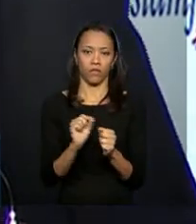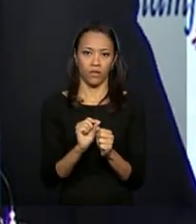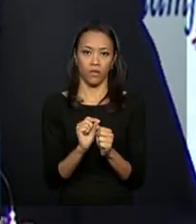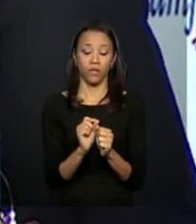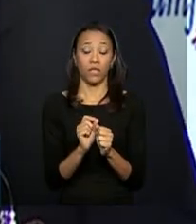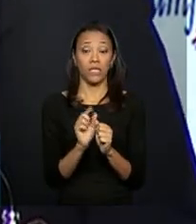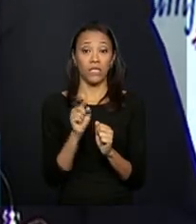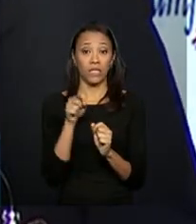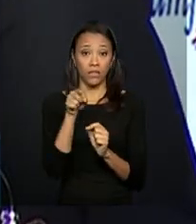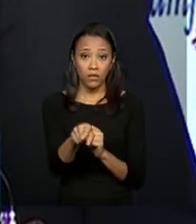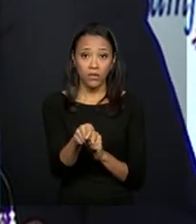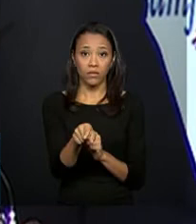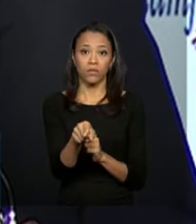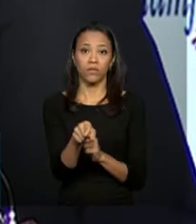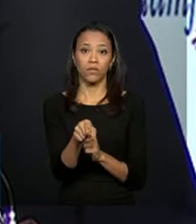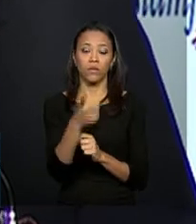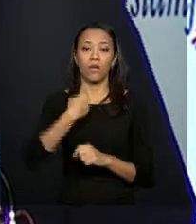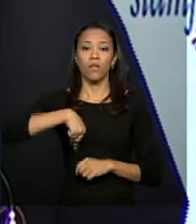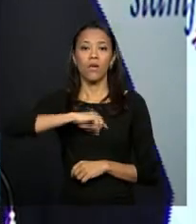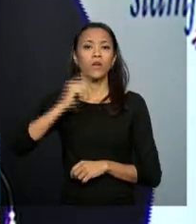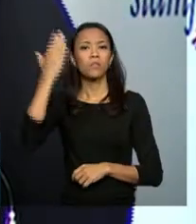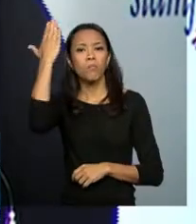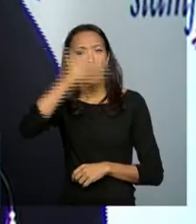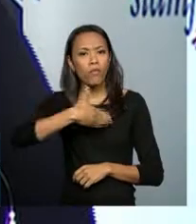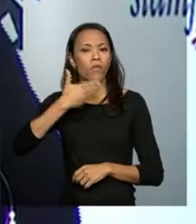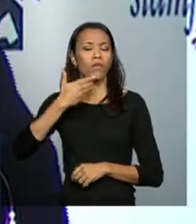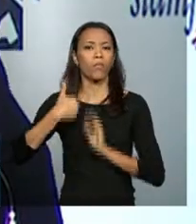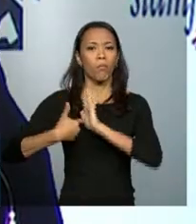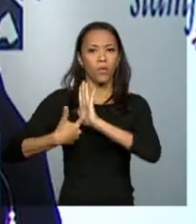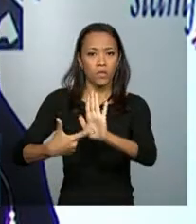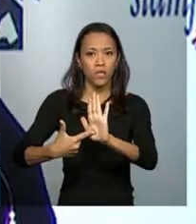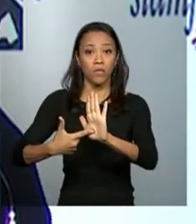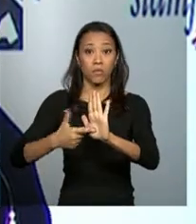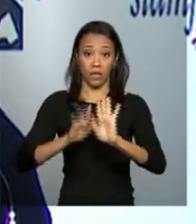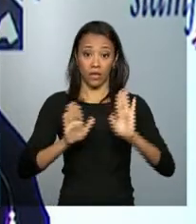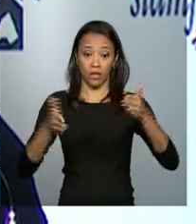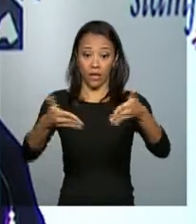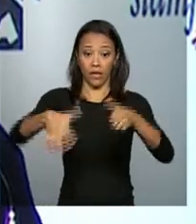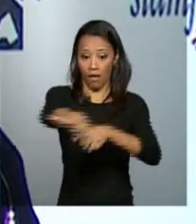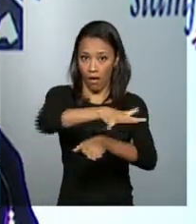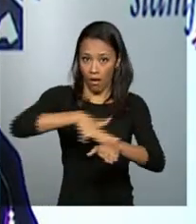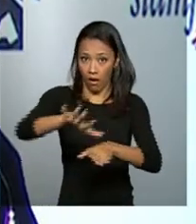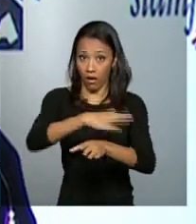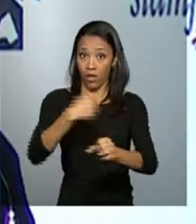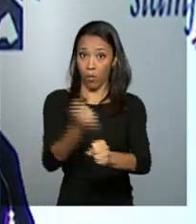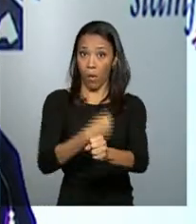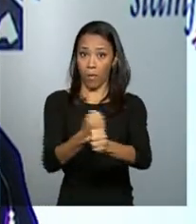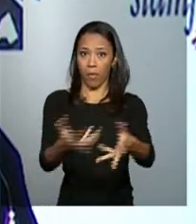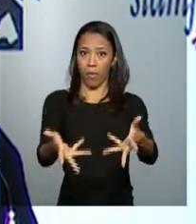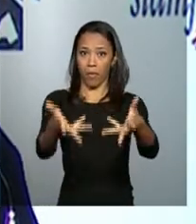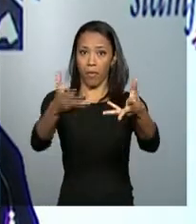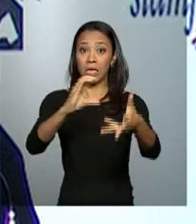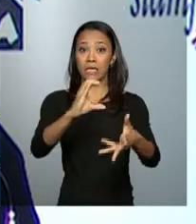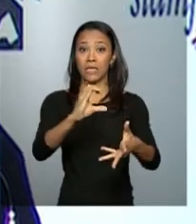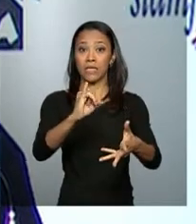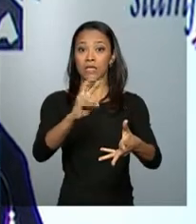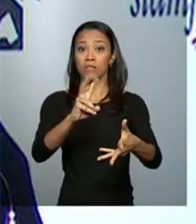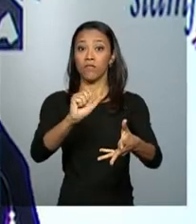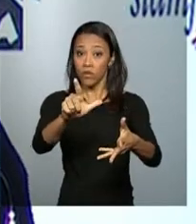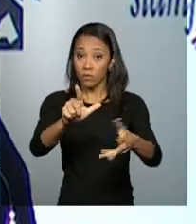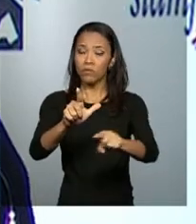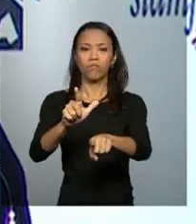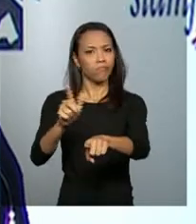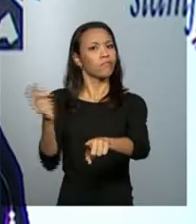isso, nós mostramos que o setor, sobretudo que o setor, tinha condições